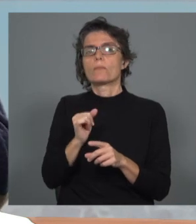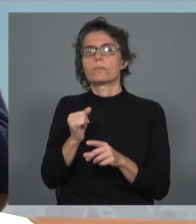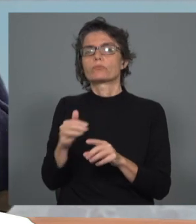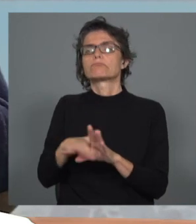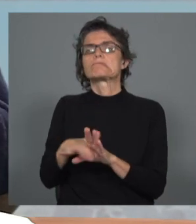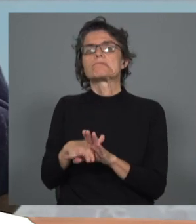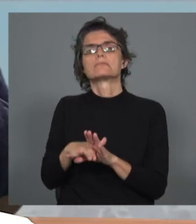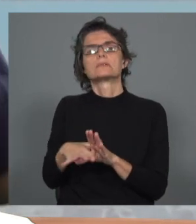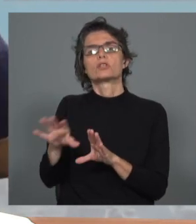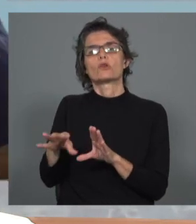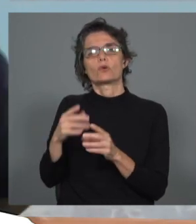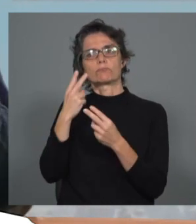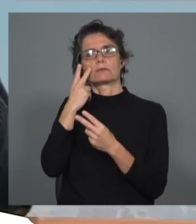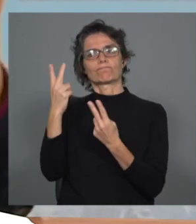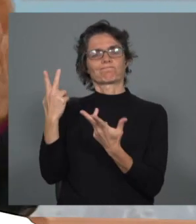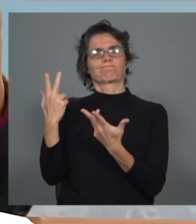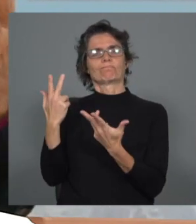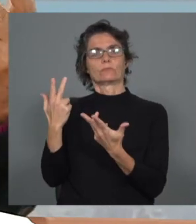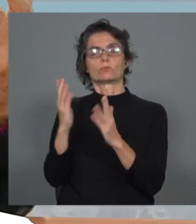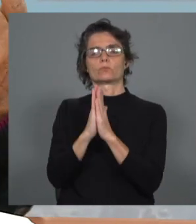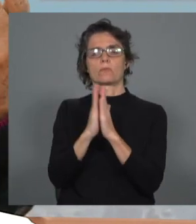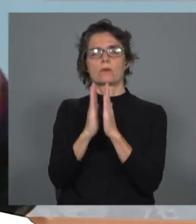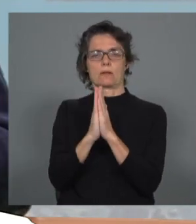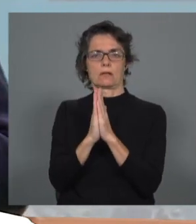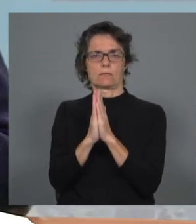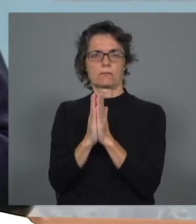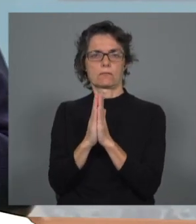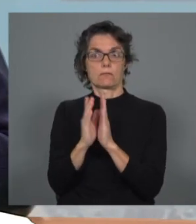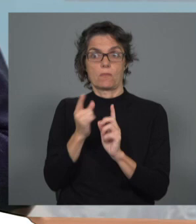ativamente numa celebração religiosa, digamos.